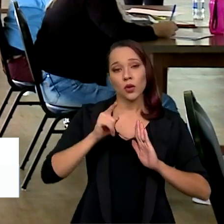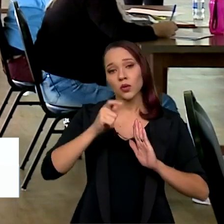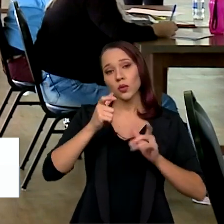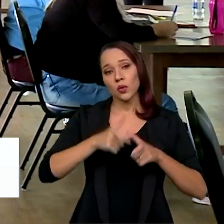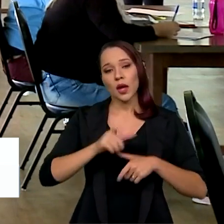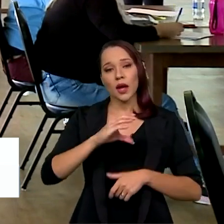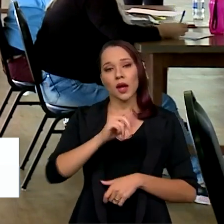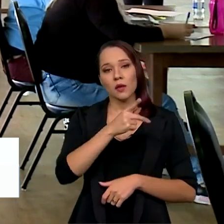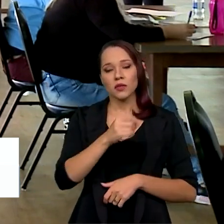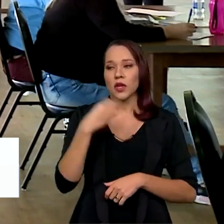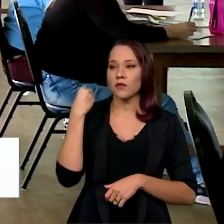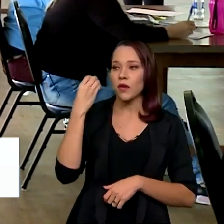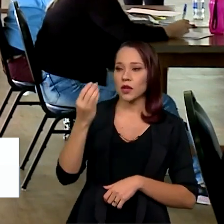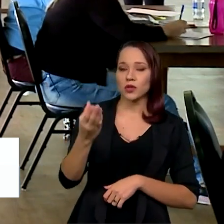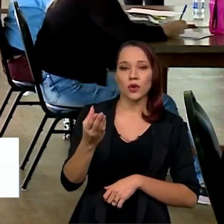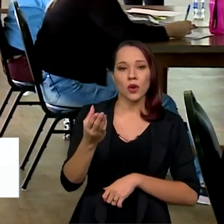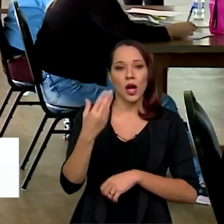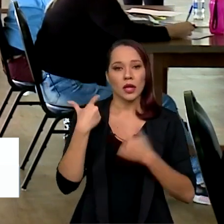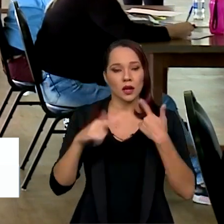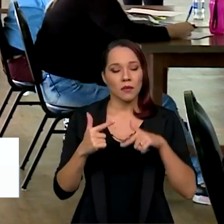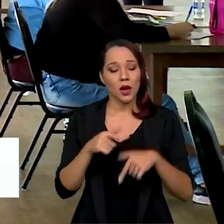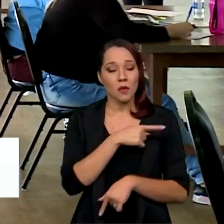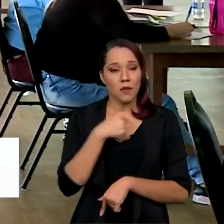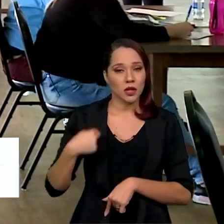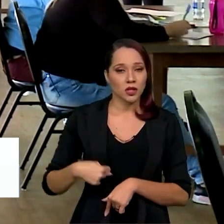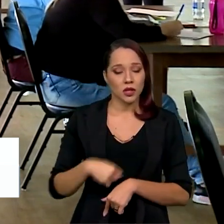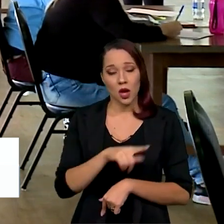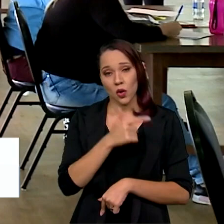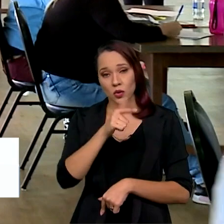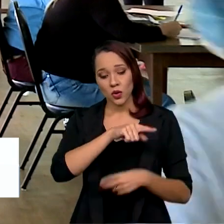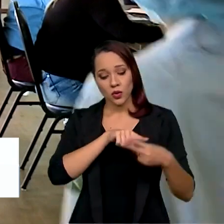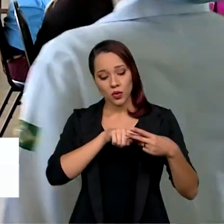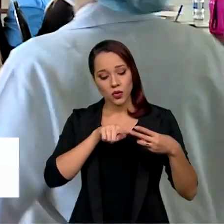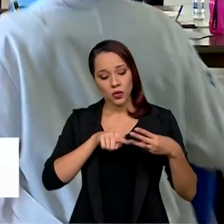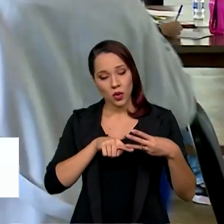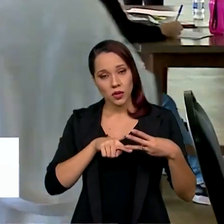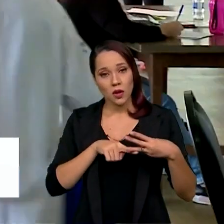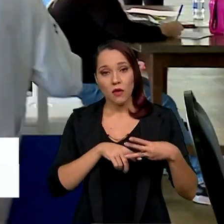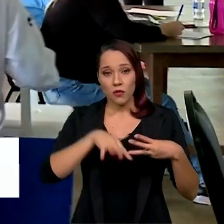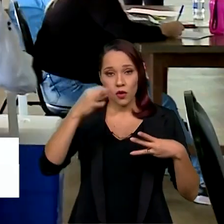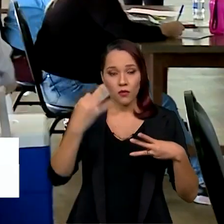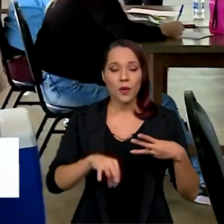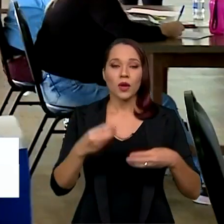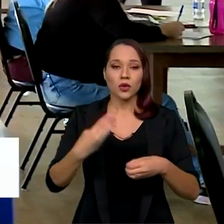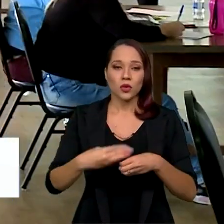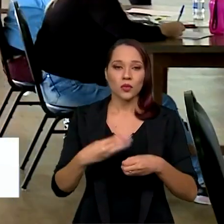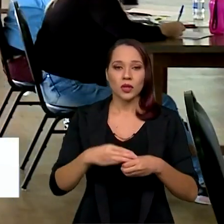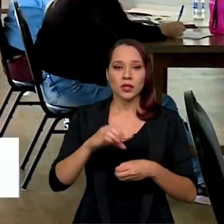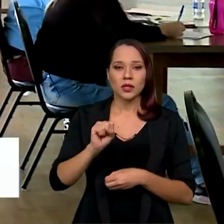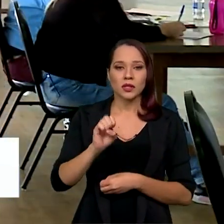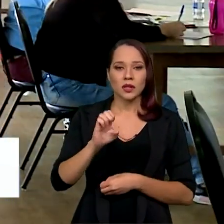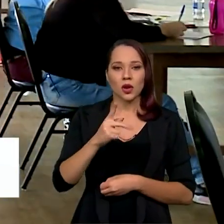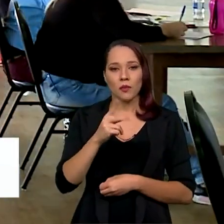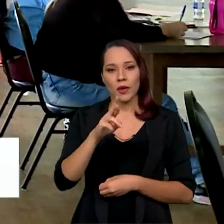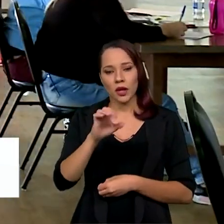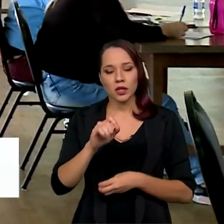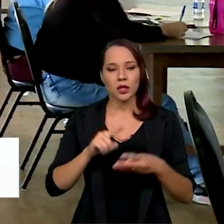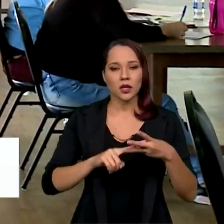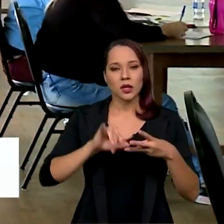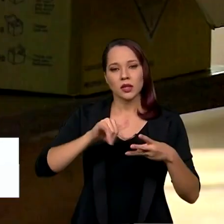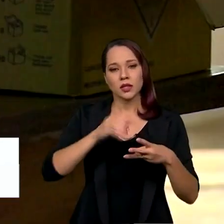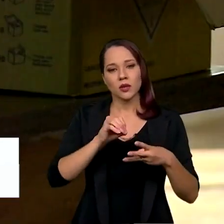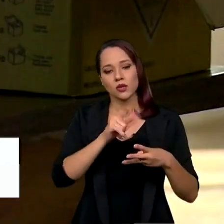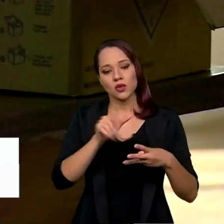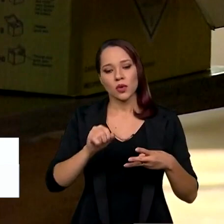que viajou a trabalho para a China. Os outros 2 casos foram confirmados nos municípios de Seropédica e São João de